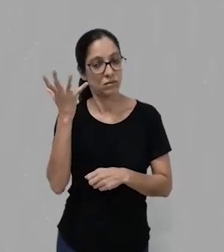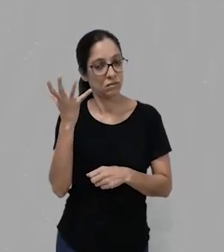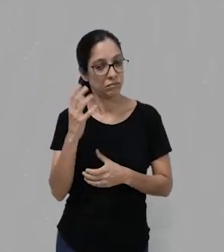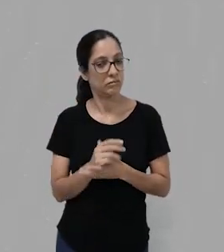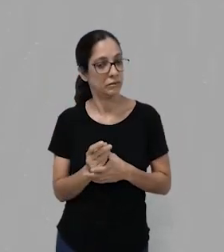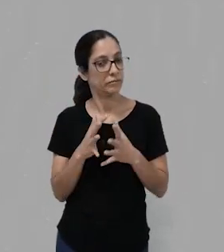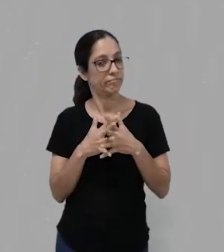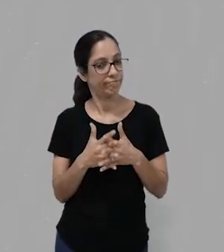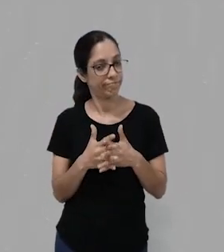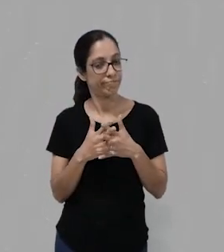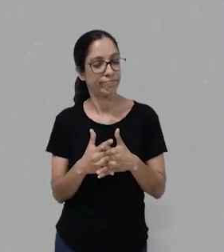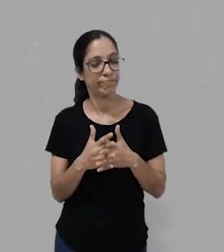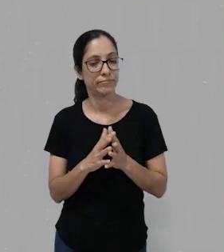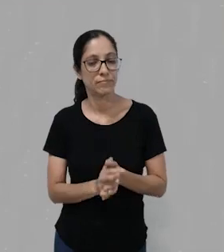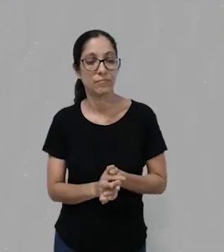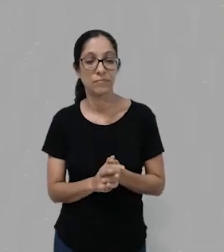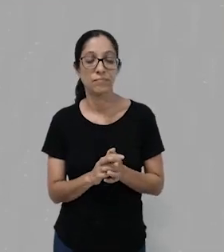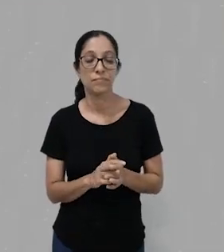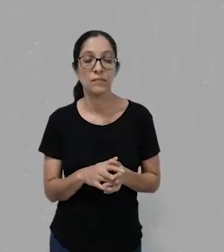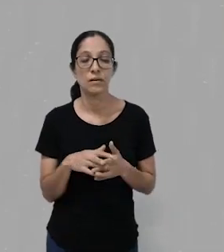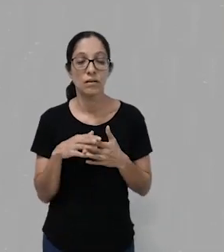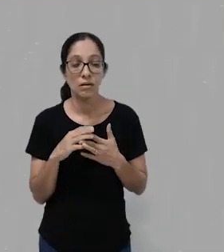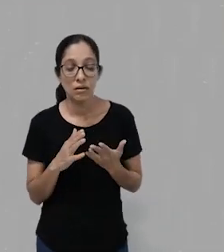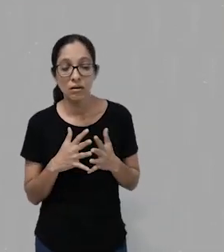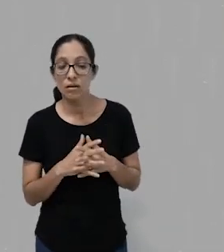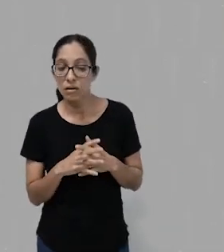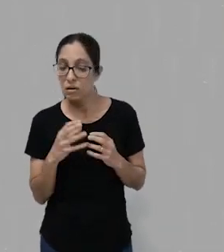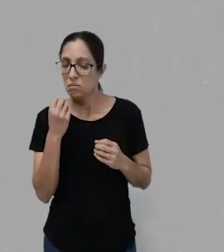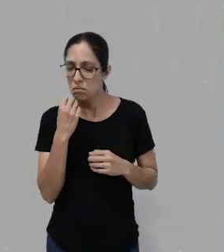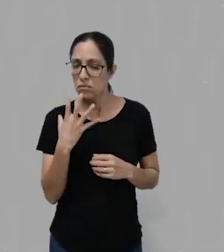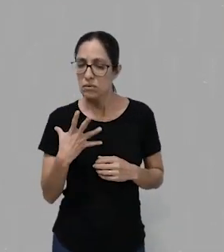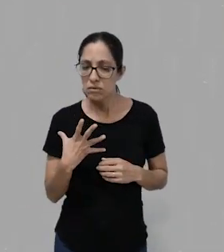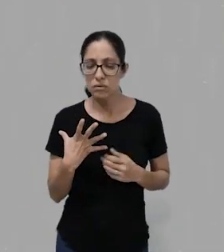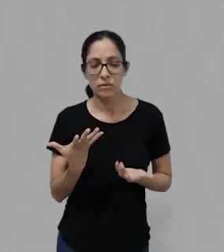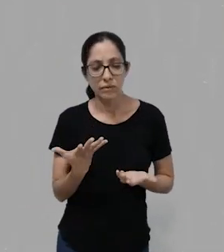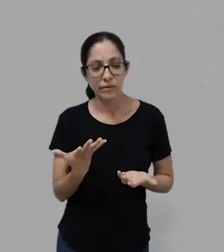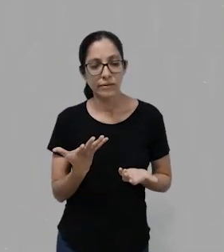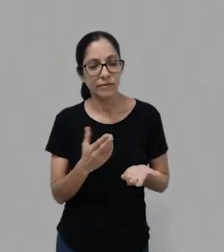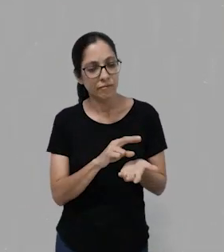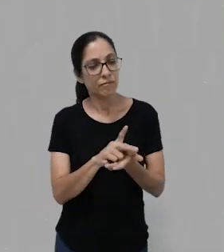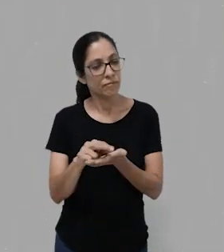muito complicado. Felizmente, algumas medidas vêm sendo tomadas.